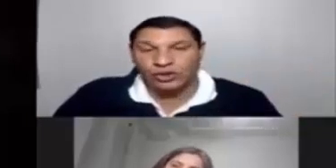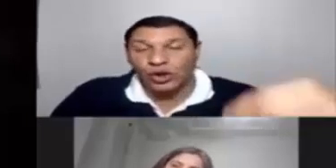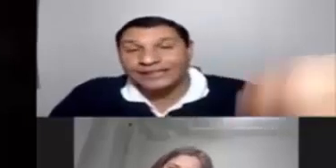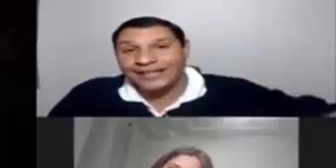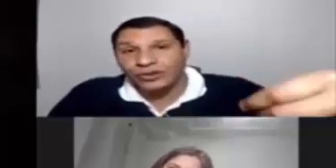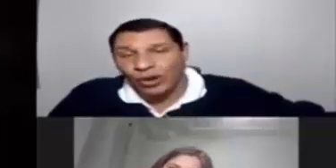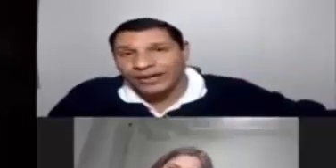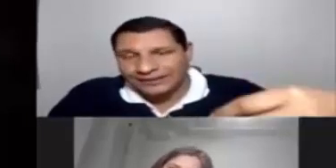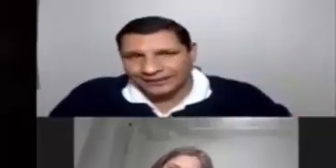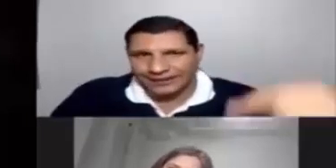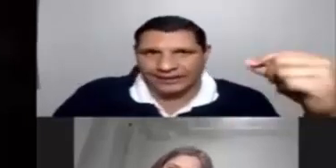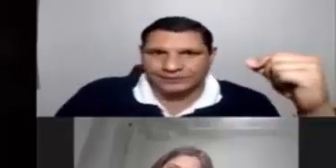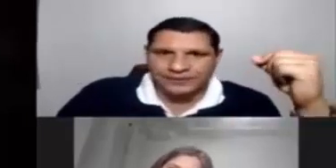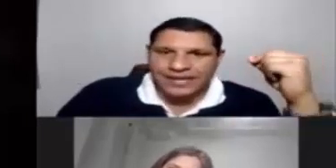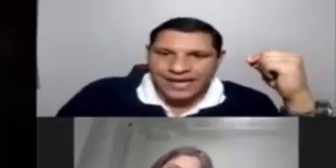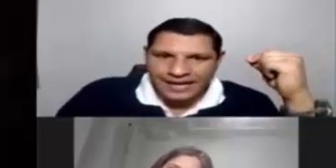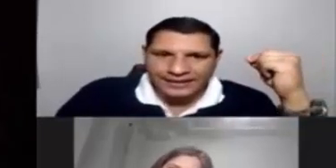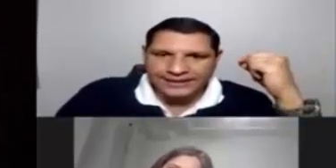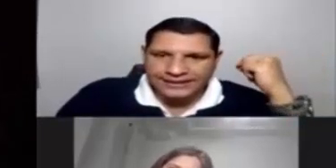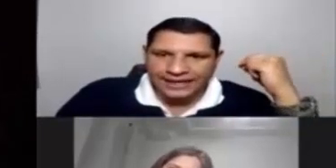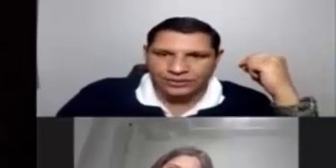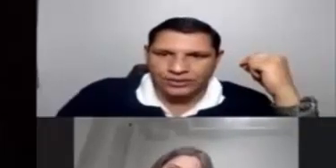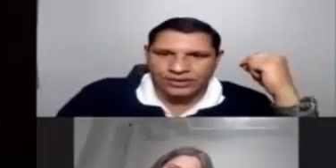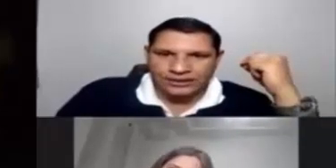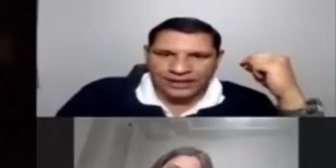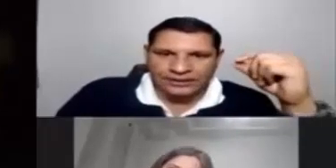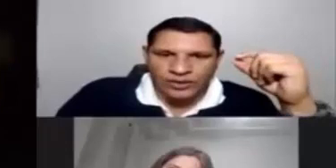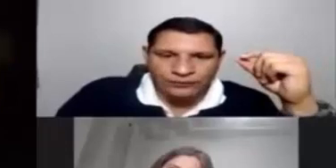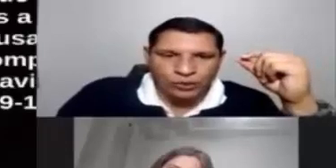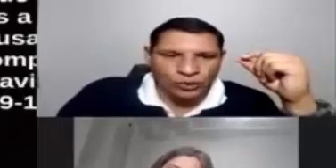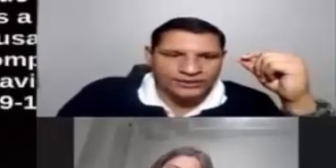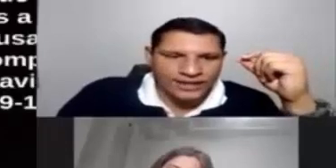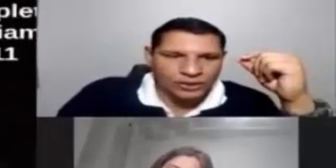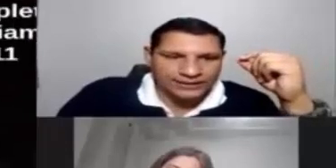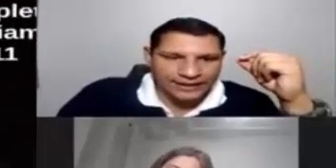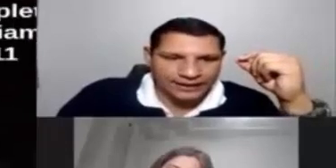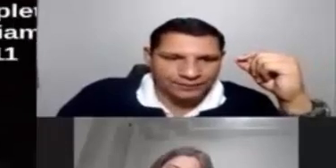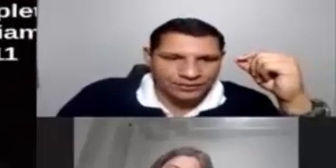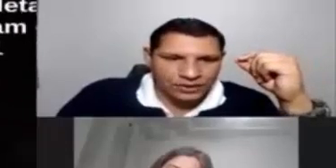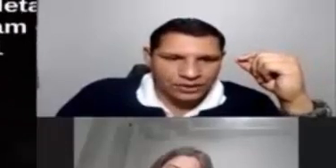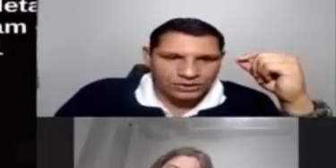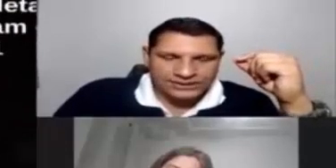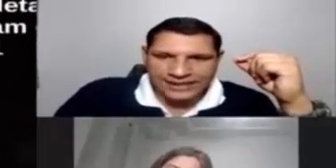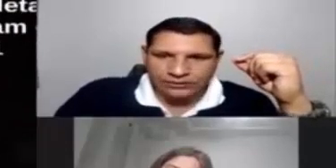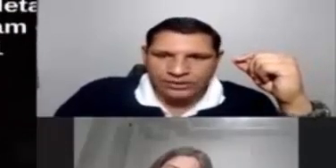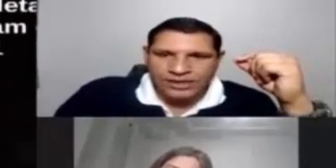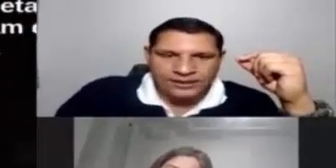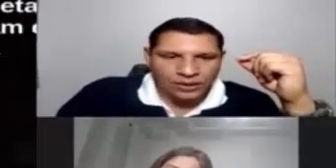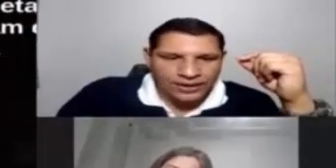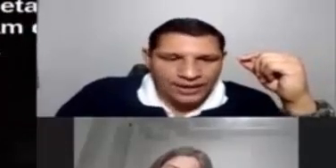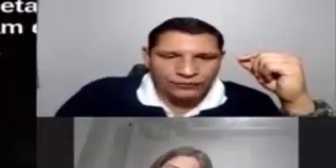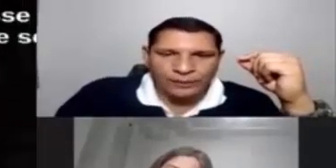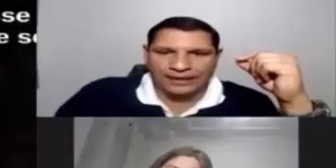no interior da terra. Era necessário. Então ele ficou no interior da terra. Certo?